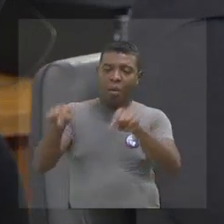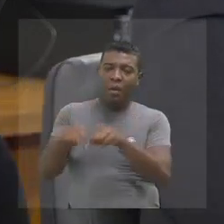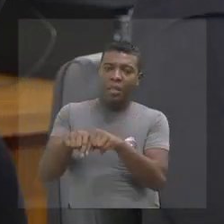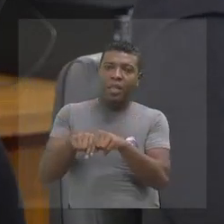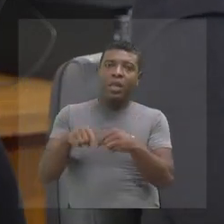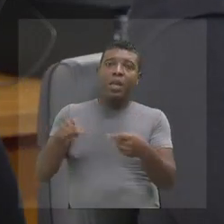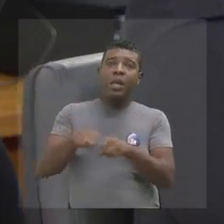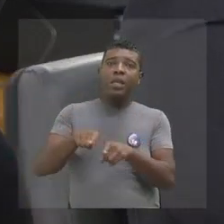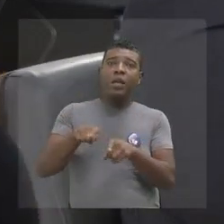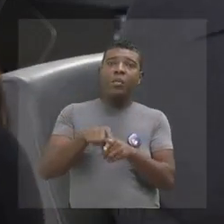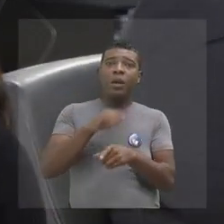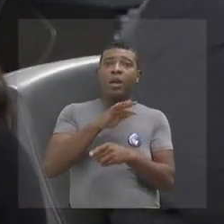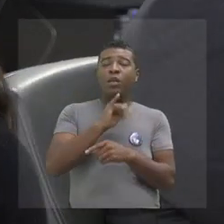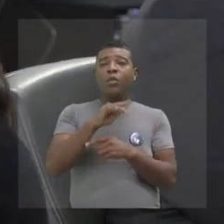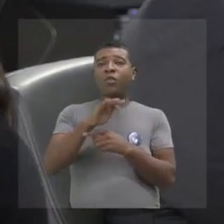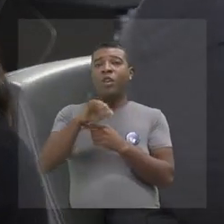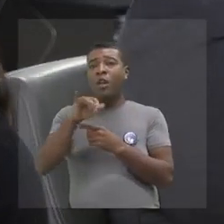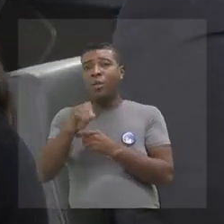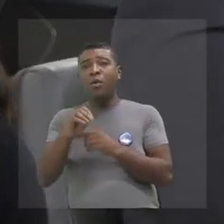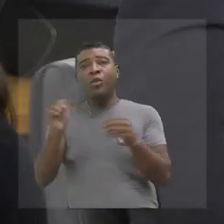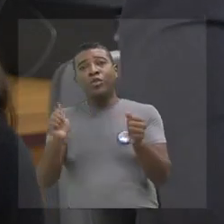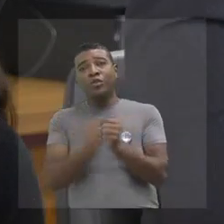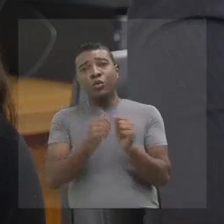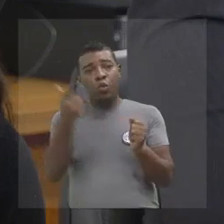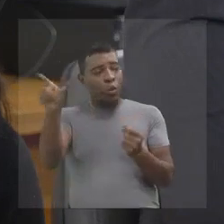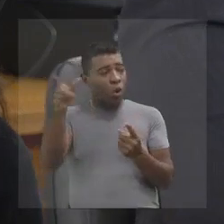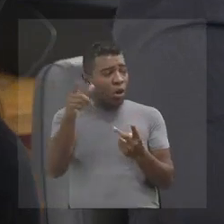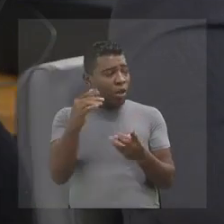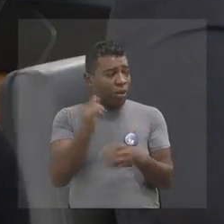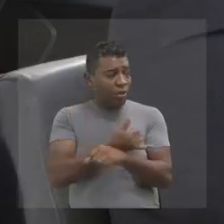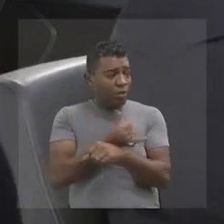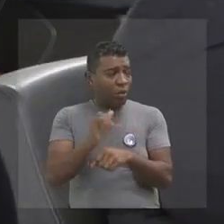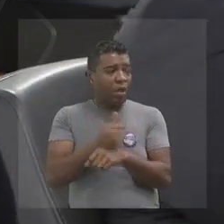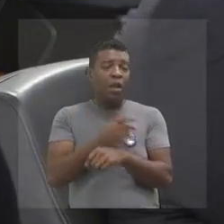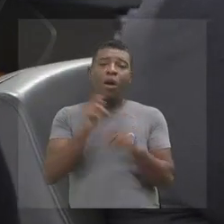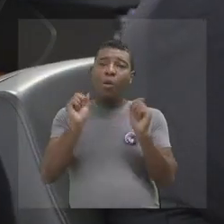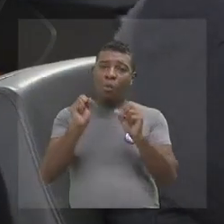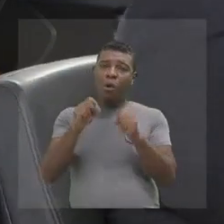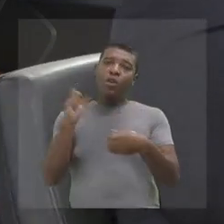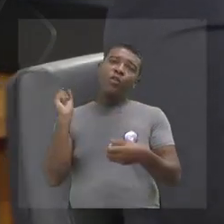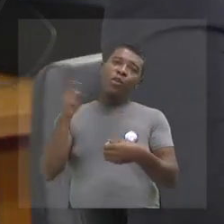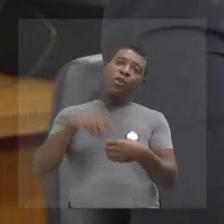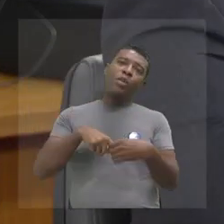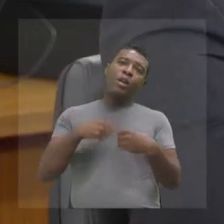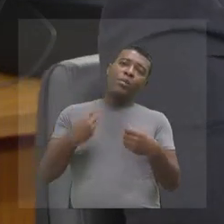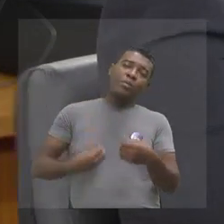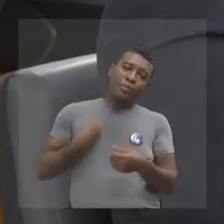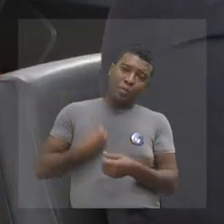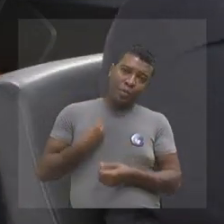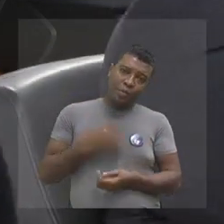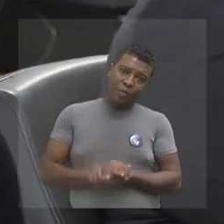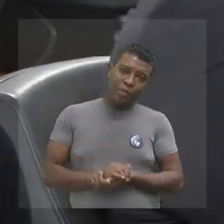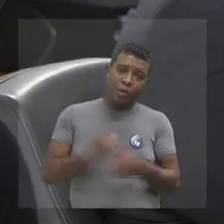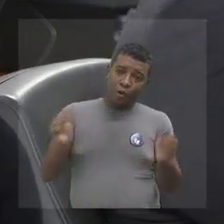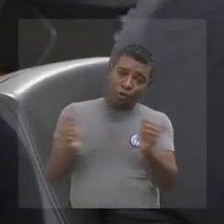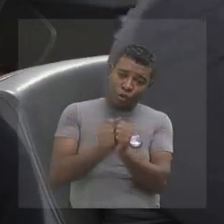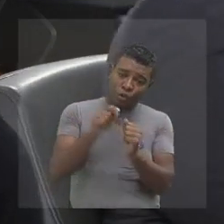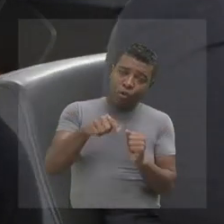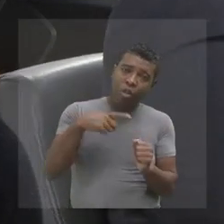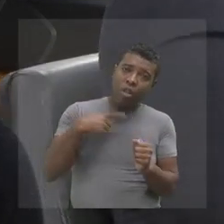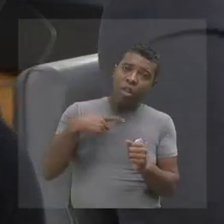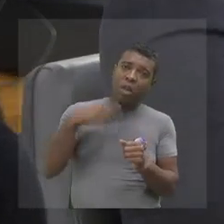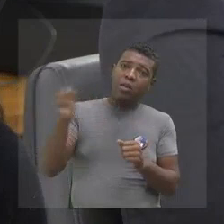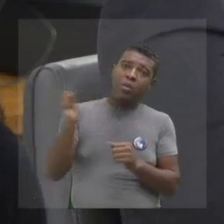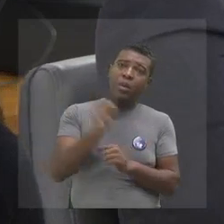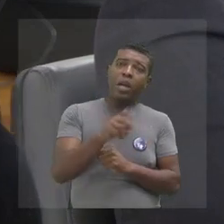com outros recursos pode potencializar muito essas ações revitalização agregado a isso a implementação do pra né